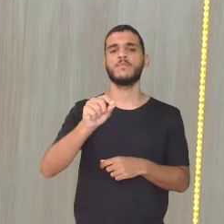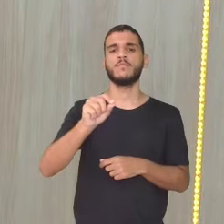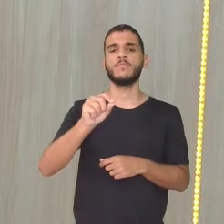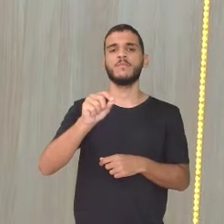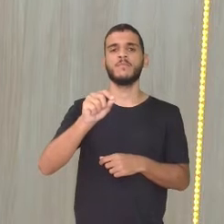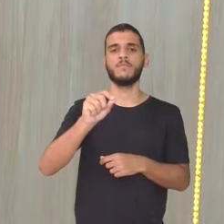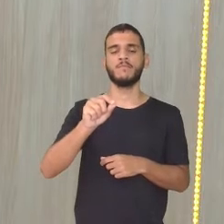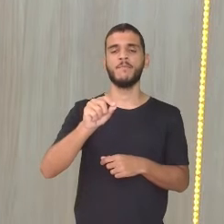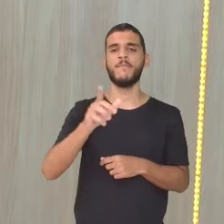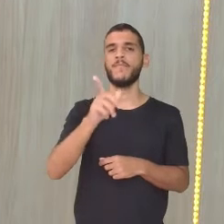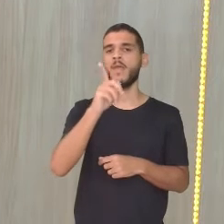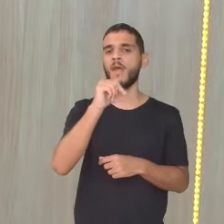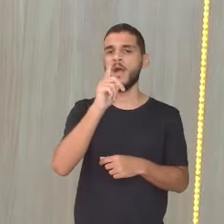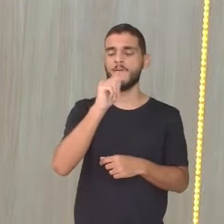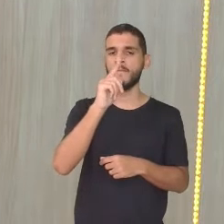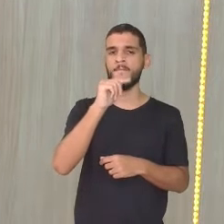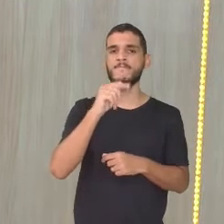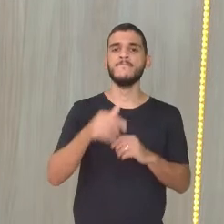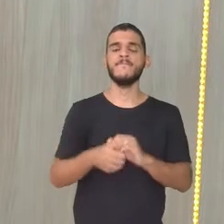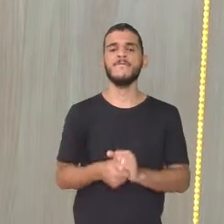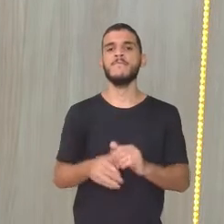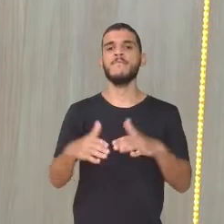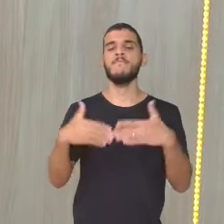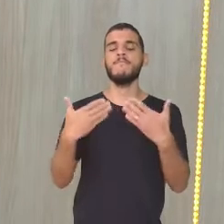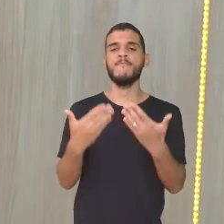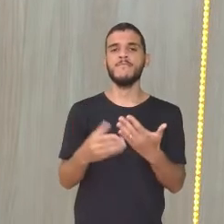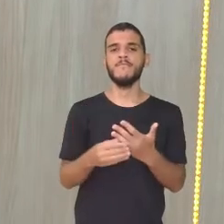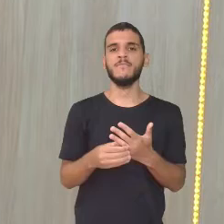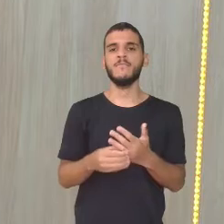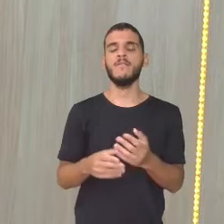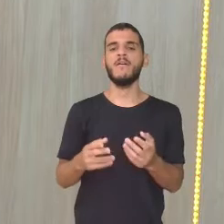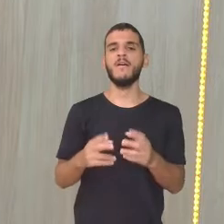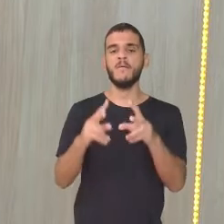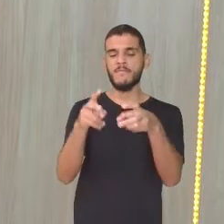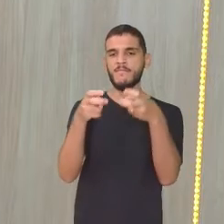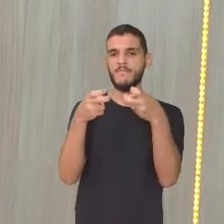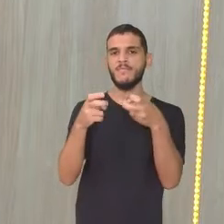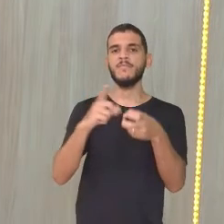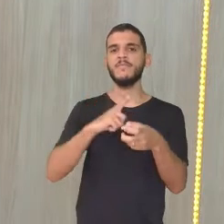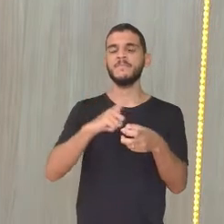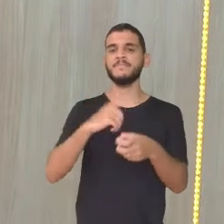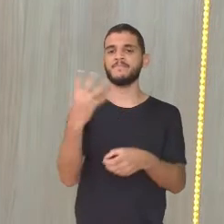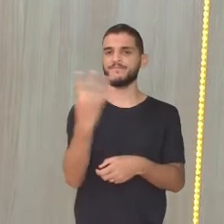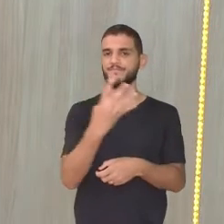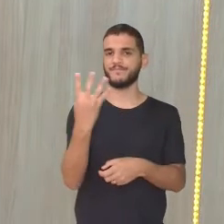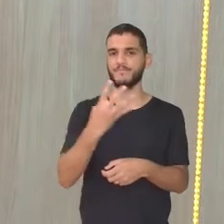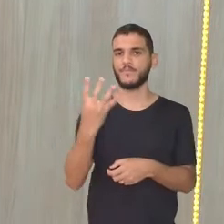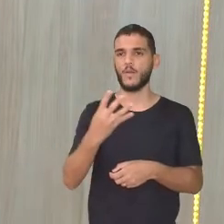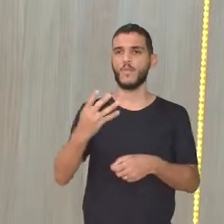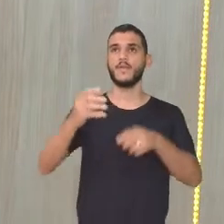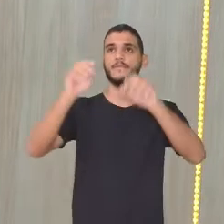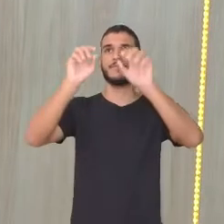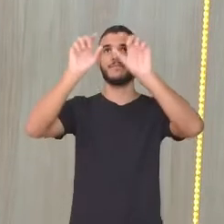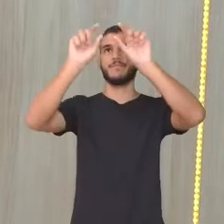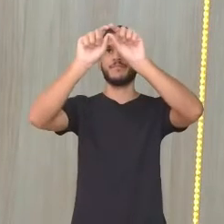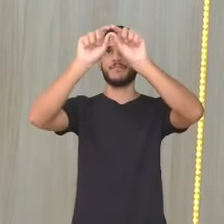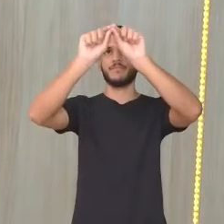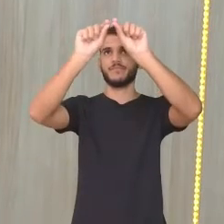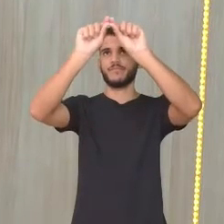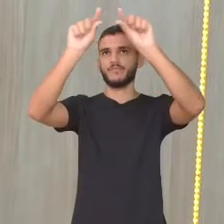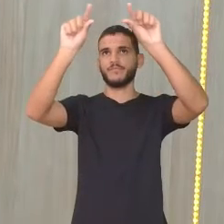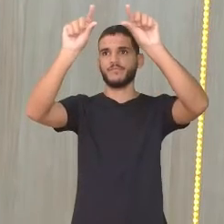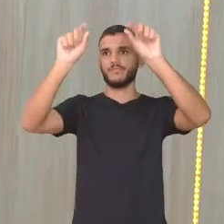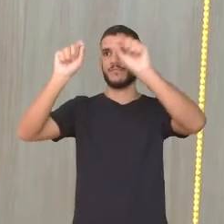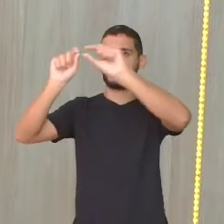solo. Tá? Então, veja, eu relacionei esses 4 subsistemas aí. Para quê? Para que vocês percebam, mais